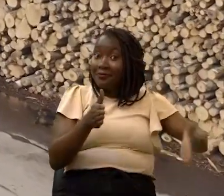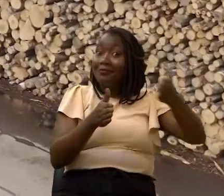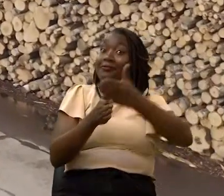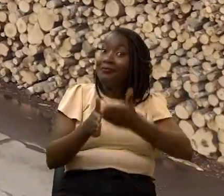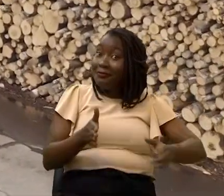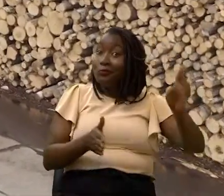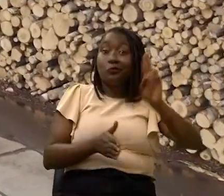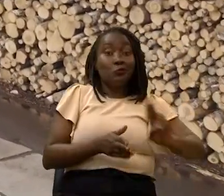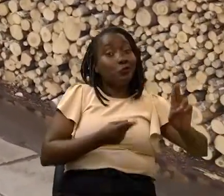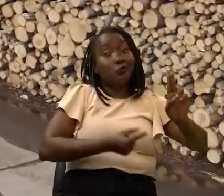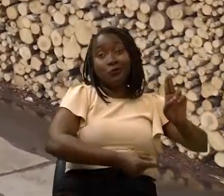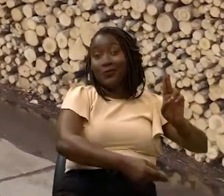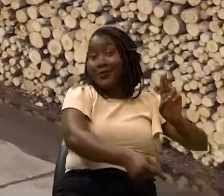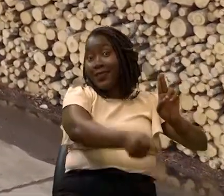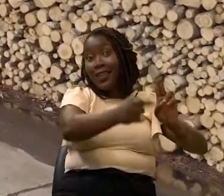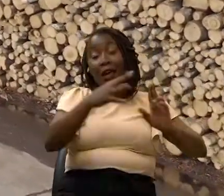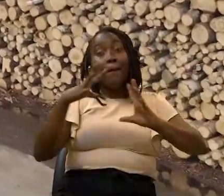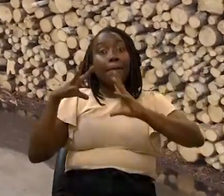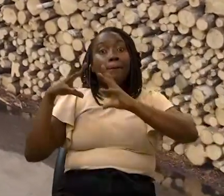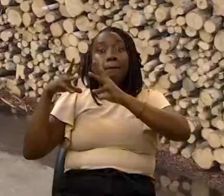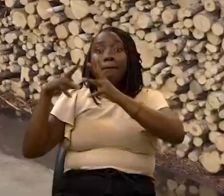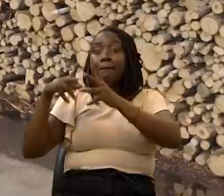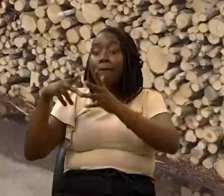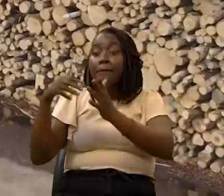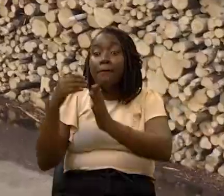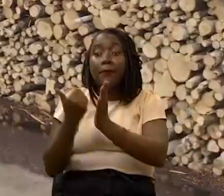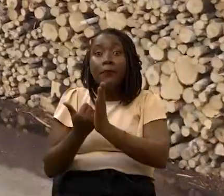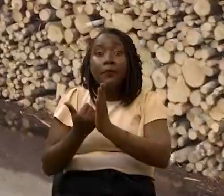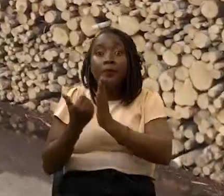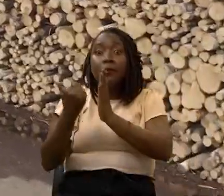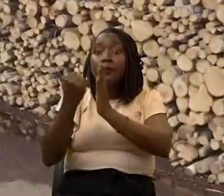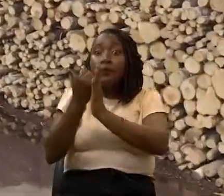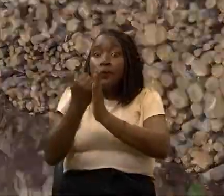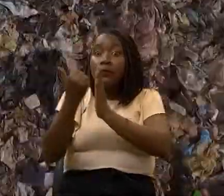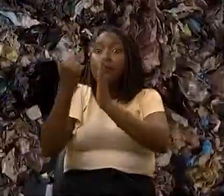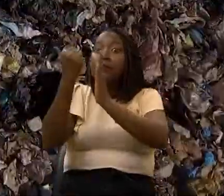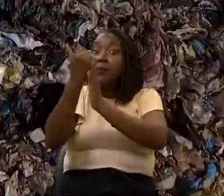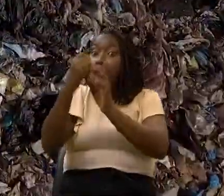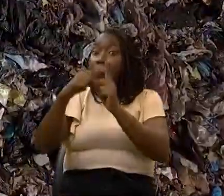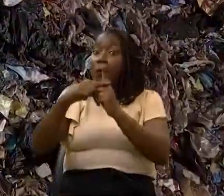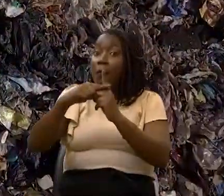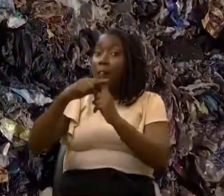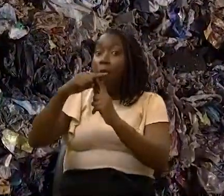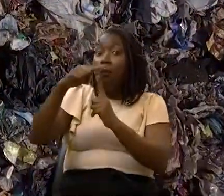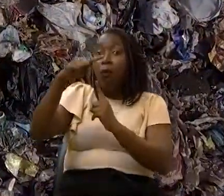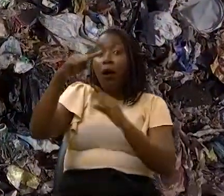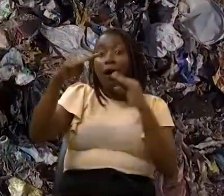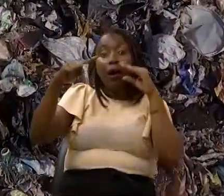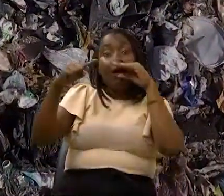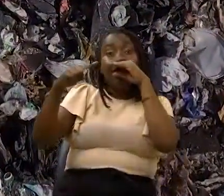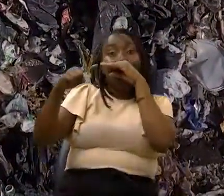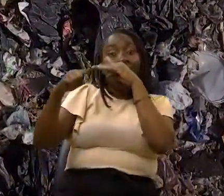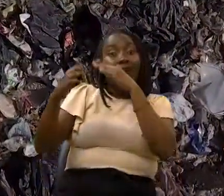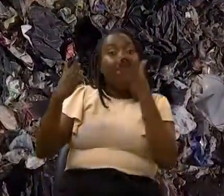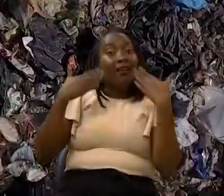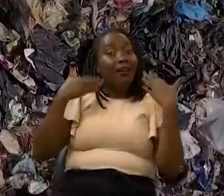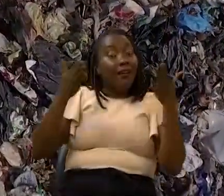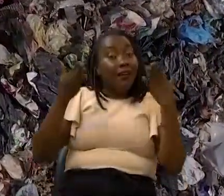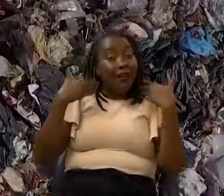com essa produção e consumo infinito. O planeta está cada vez mais quente, a temperatura está aumentando,